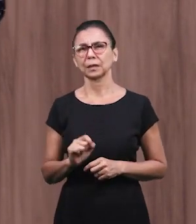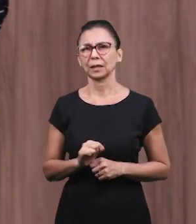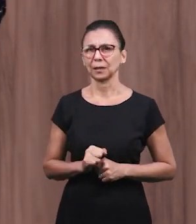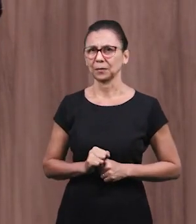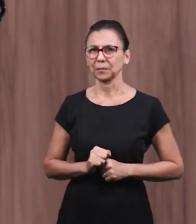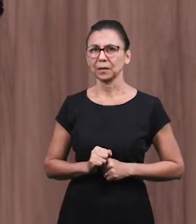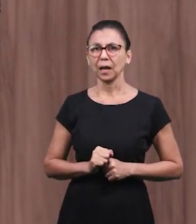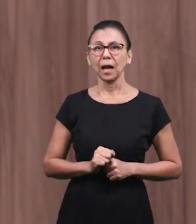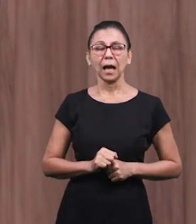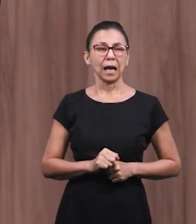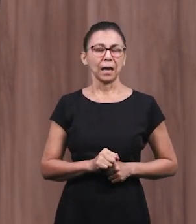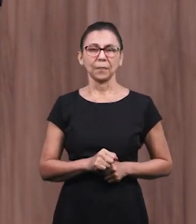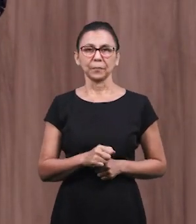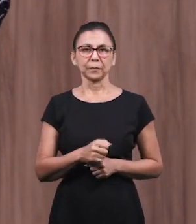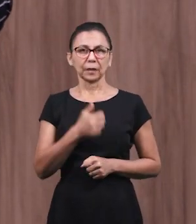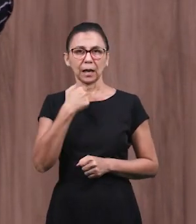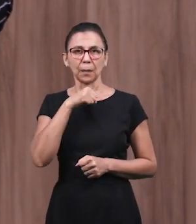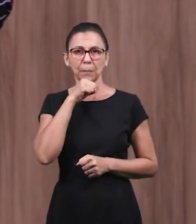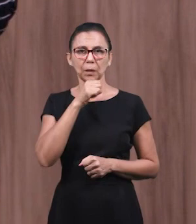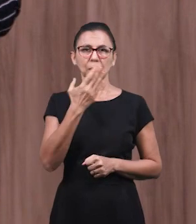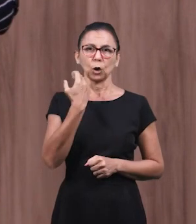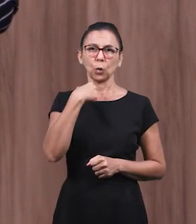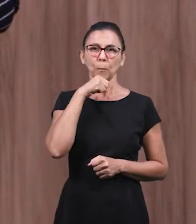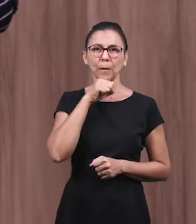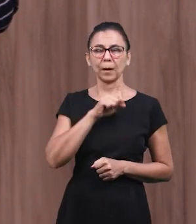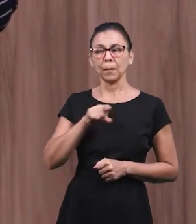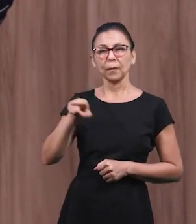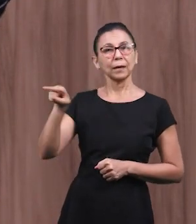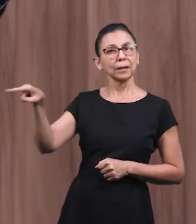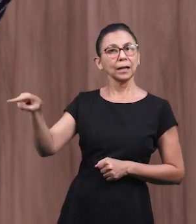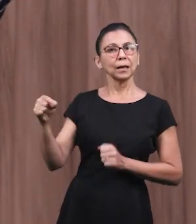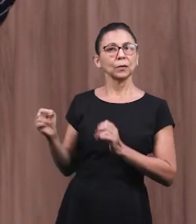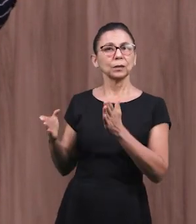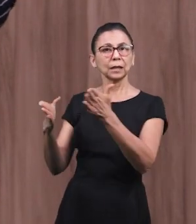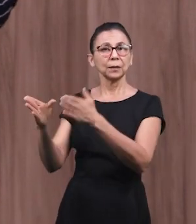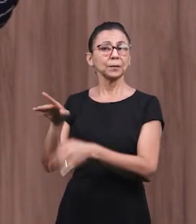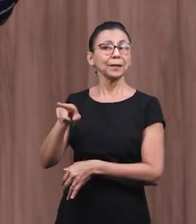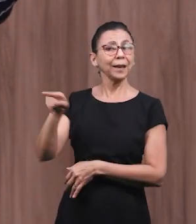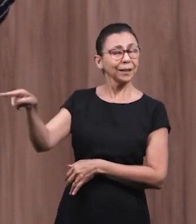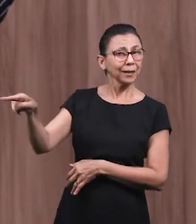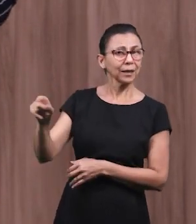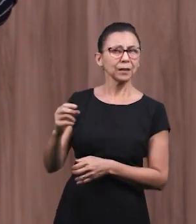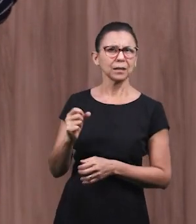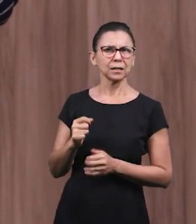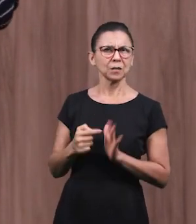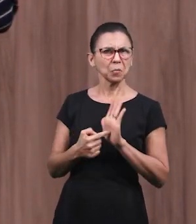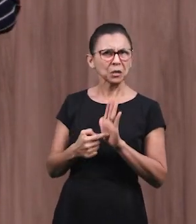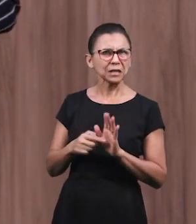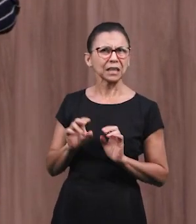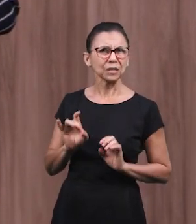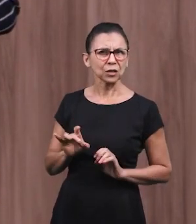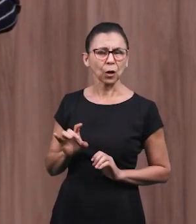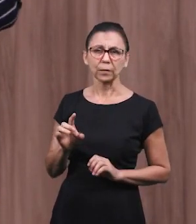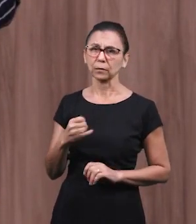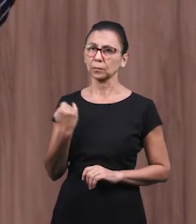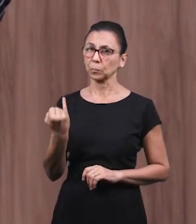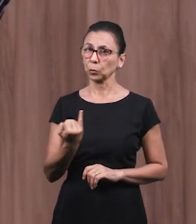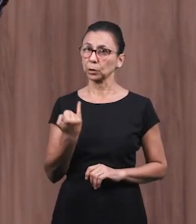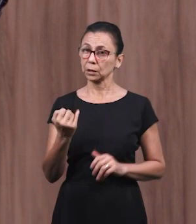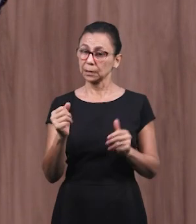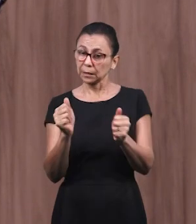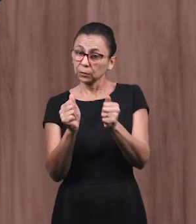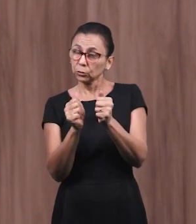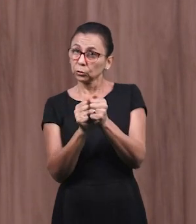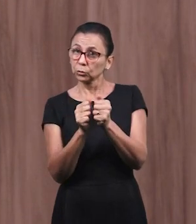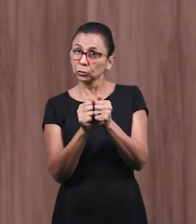apenas indicar o caminho, mas educar no caminho, caminhando junto com a criança. Não